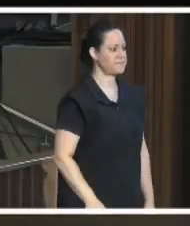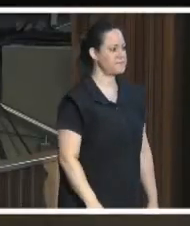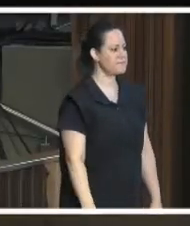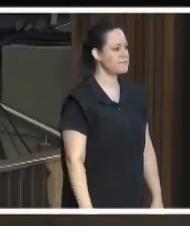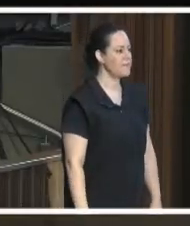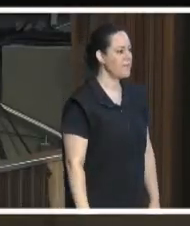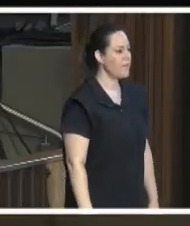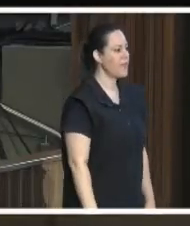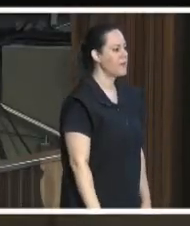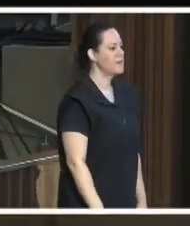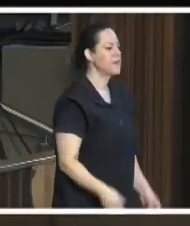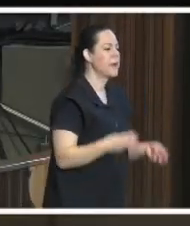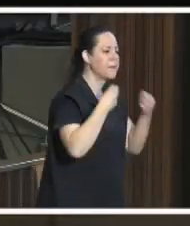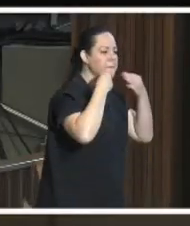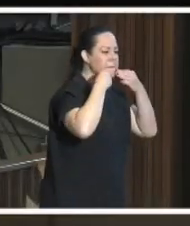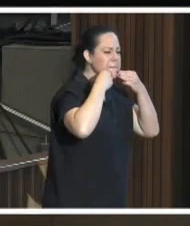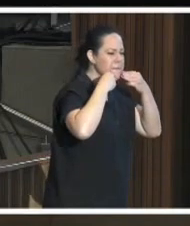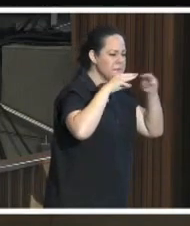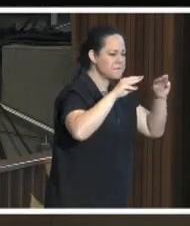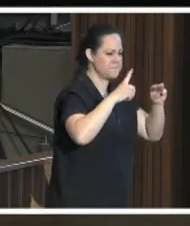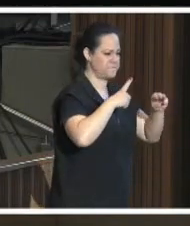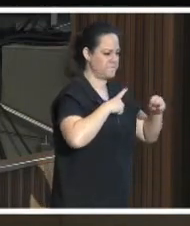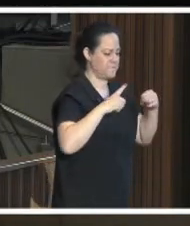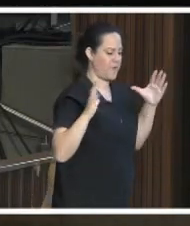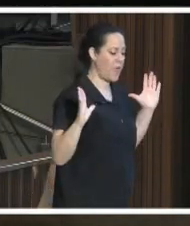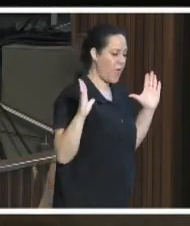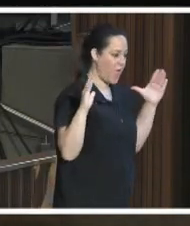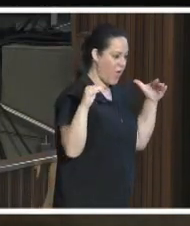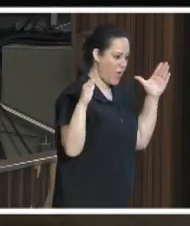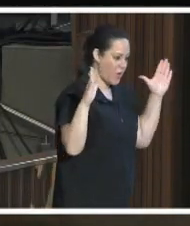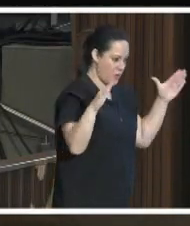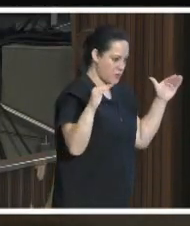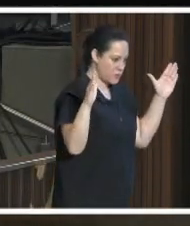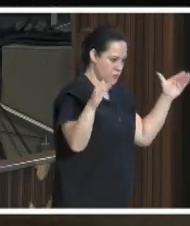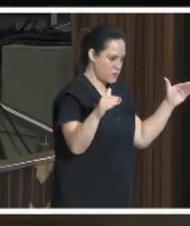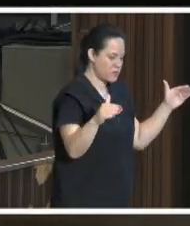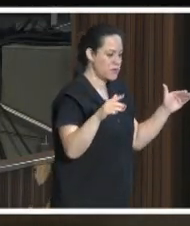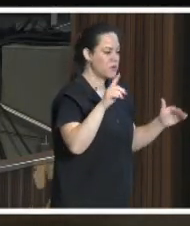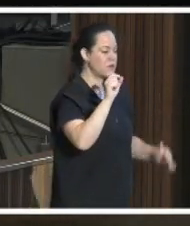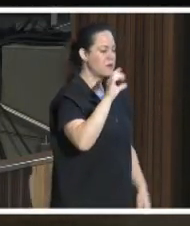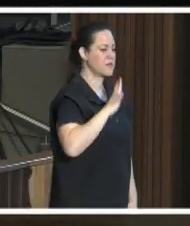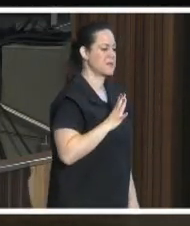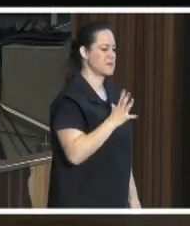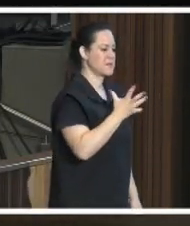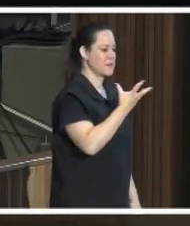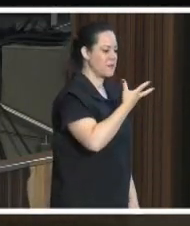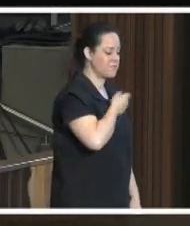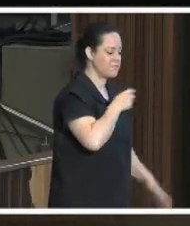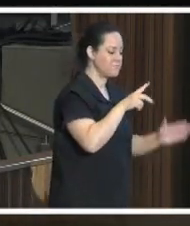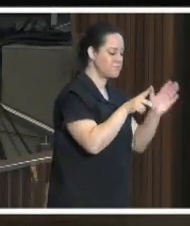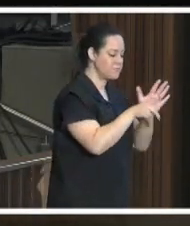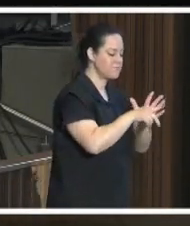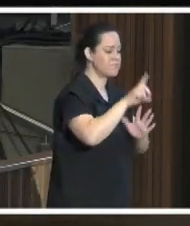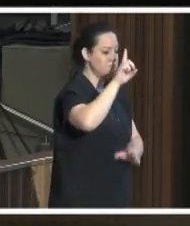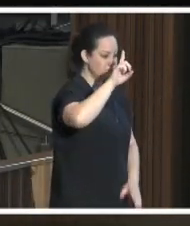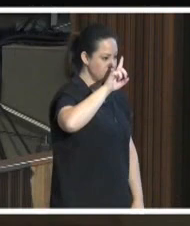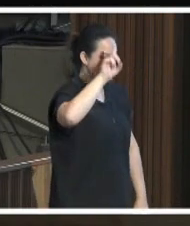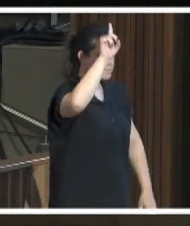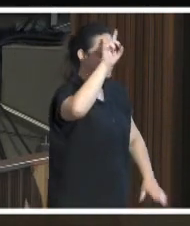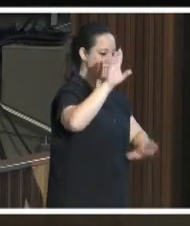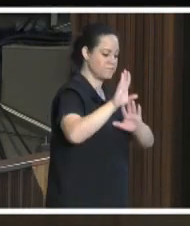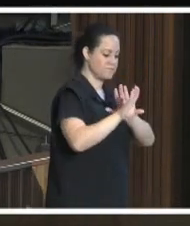A mensagem dos anjos era que a salvação de Deus havia chegado.